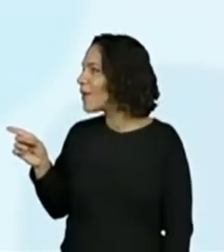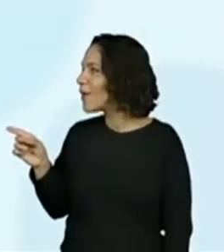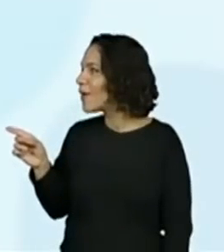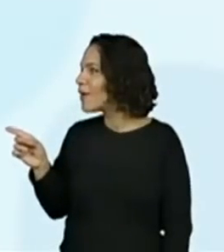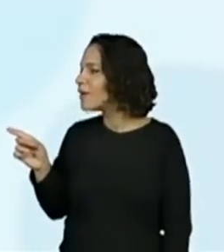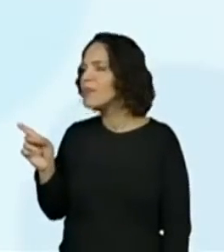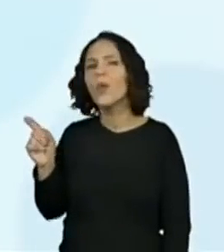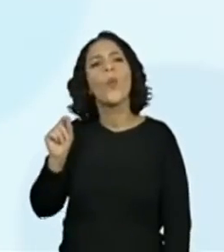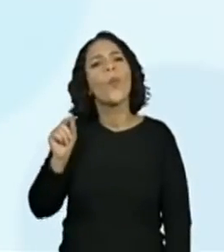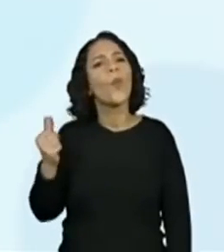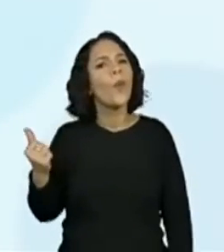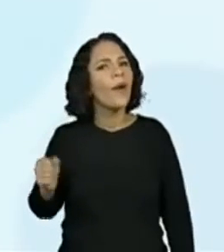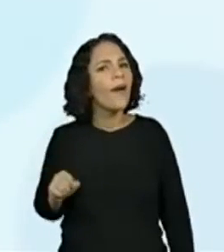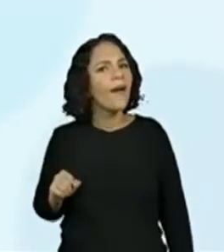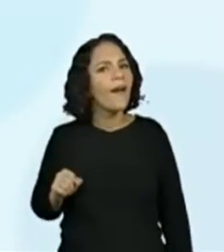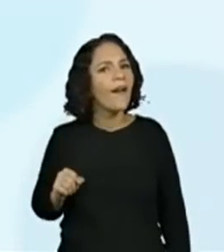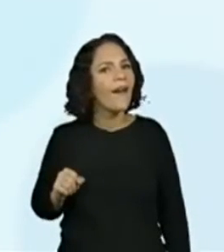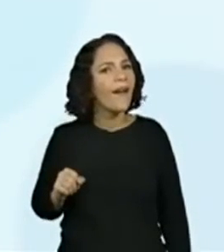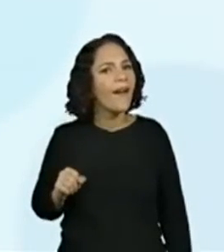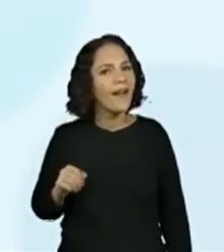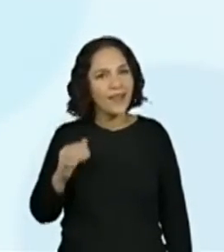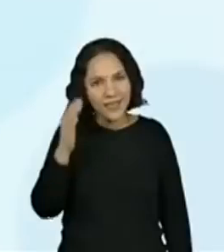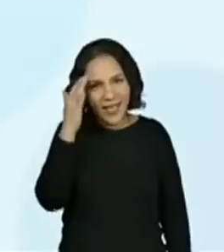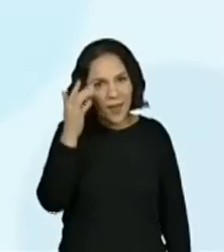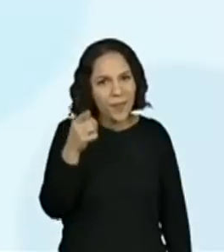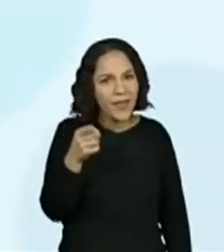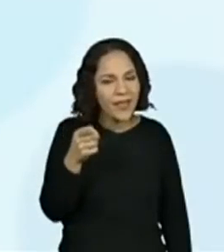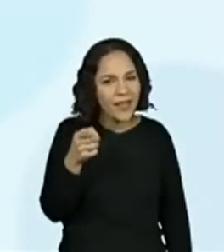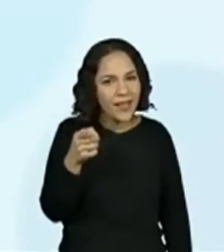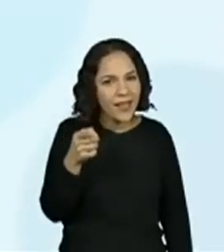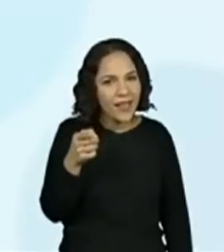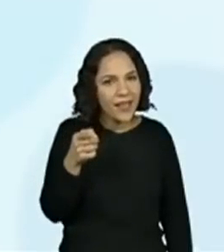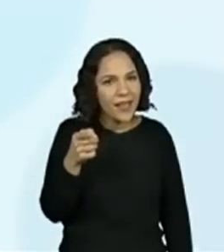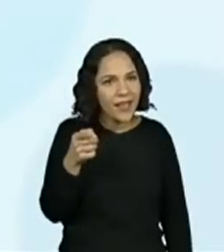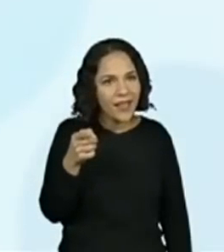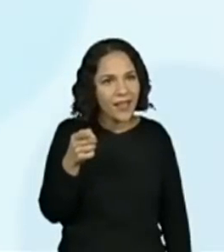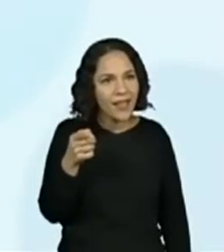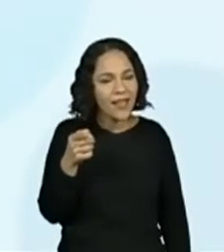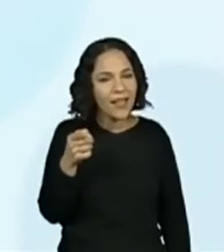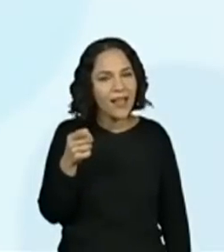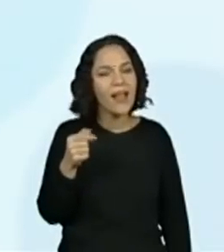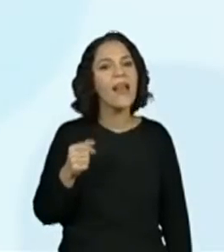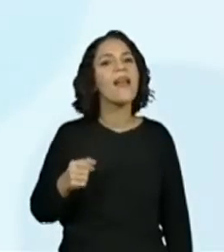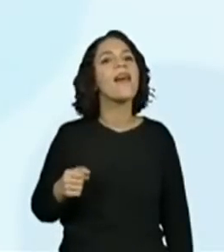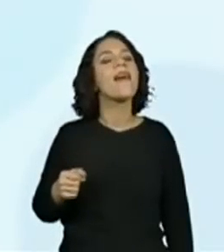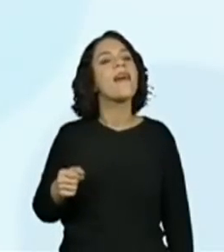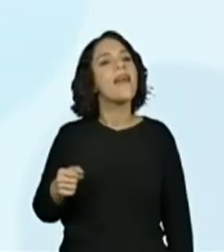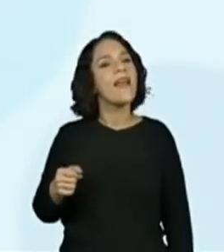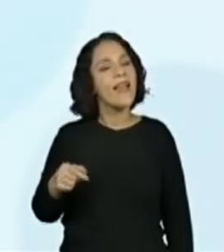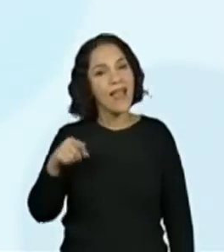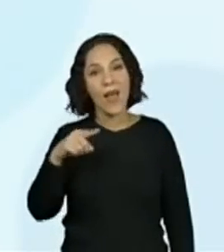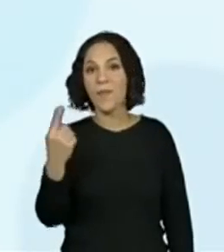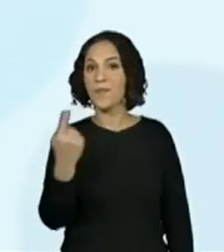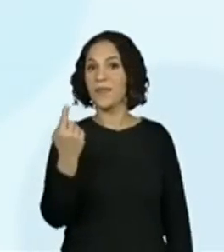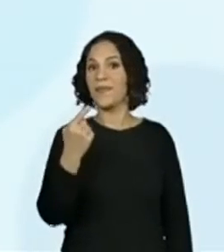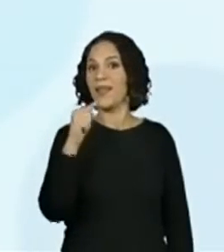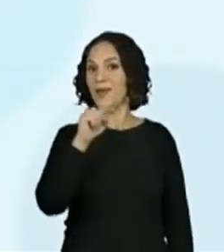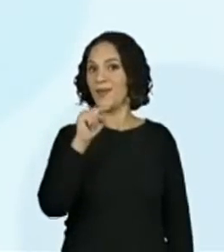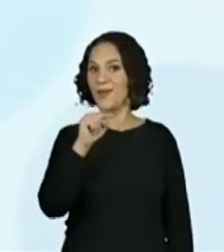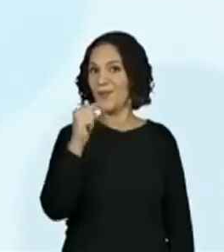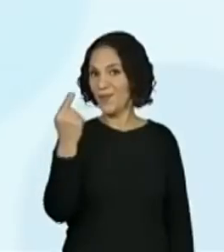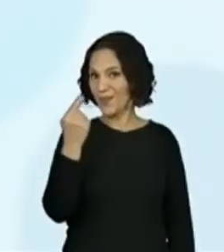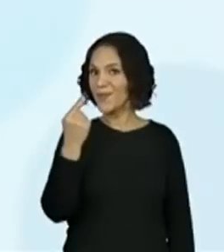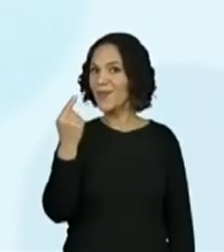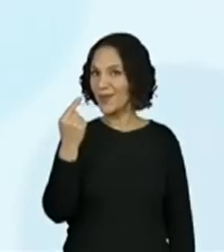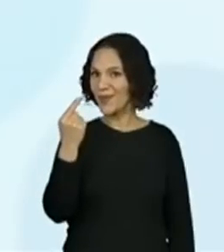temos? Já vamos riscar. E aqui foi a primeira figura, não foi?